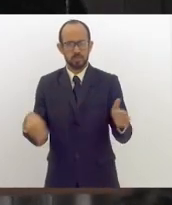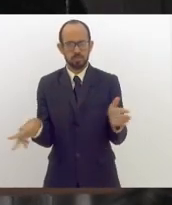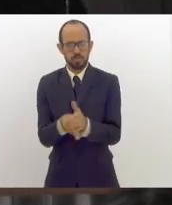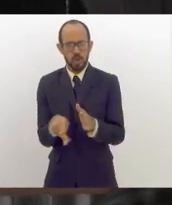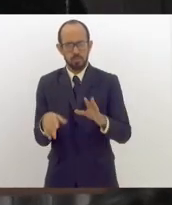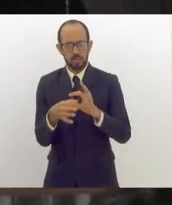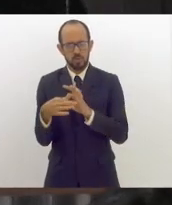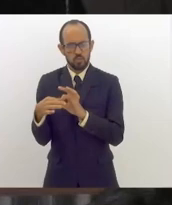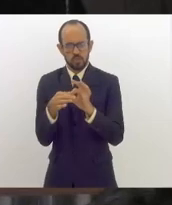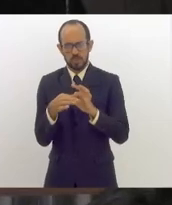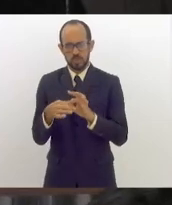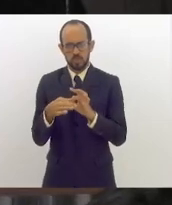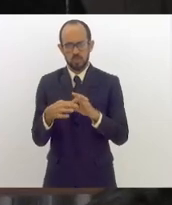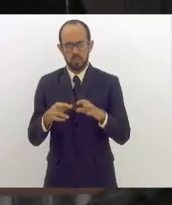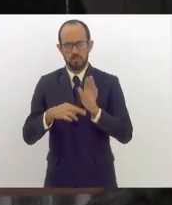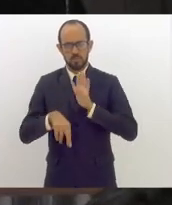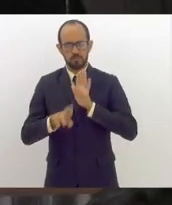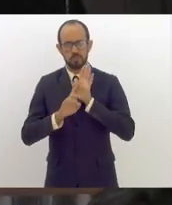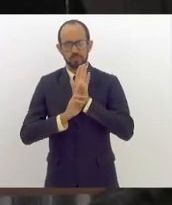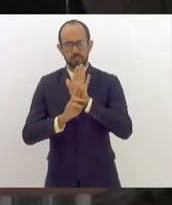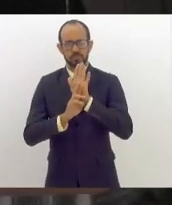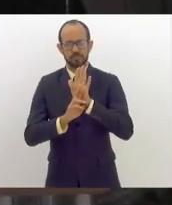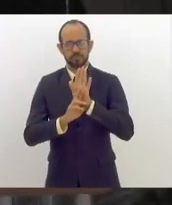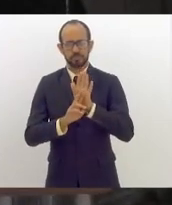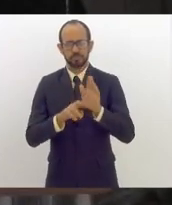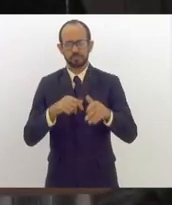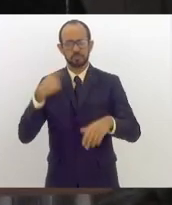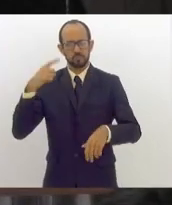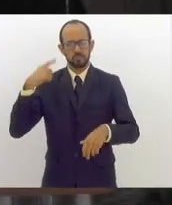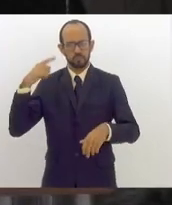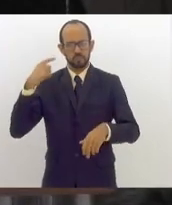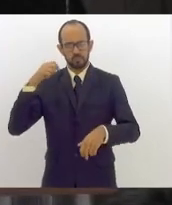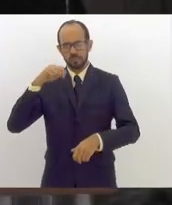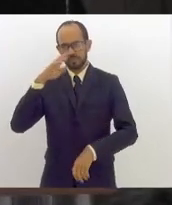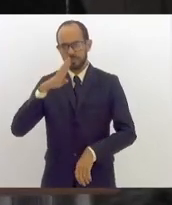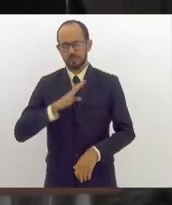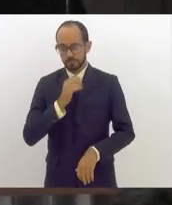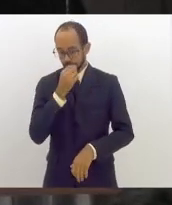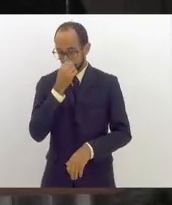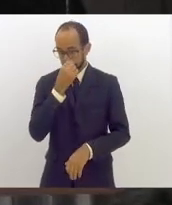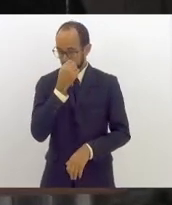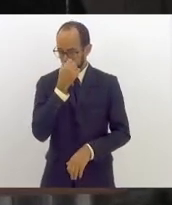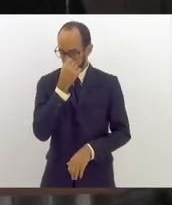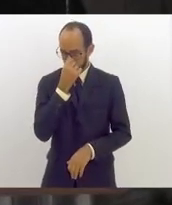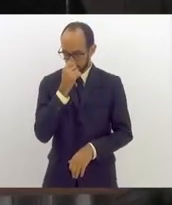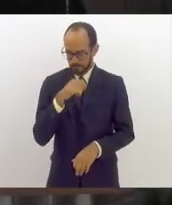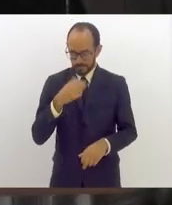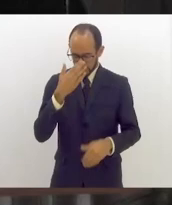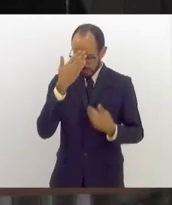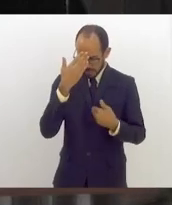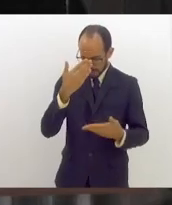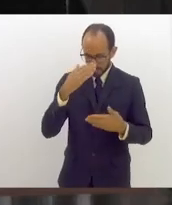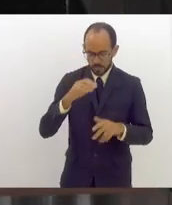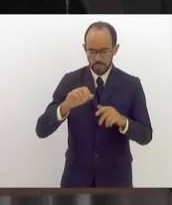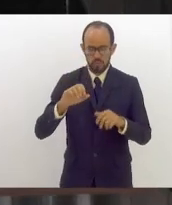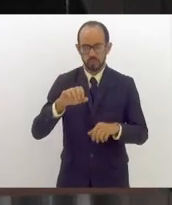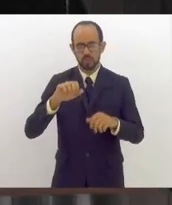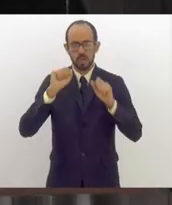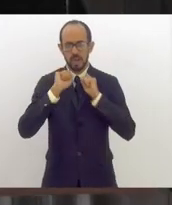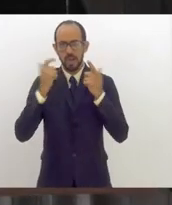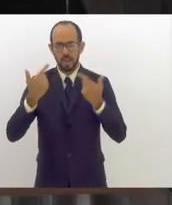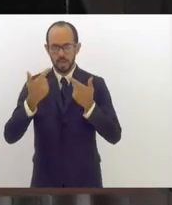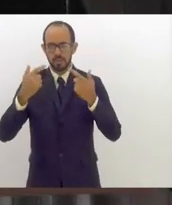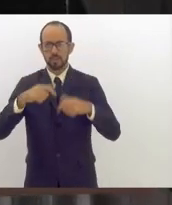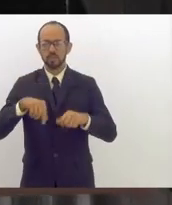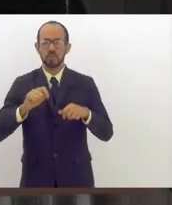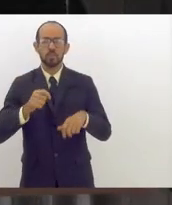como representante da advocacia Nacional Agradeço ao Parlamento Fluminense em nome de quase 1 milhão